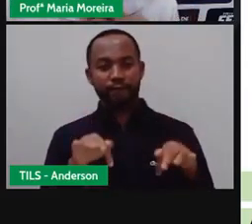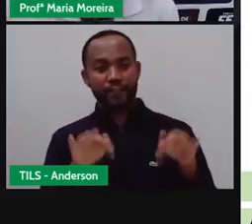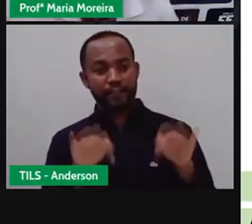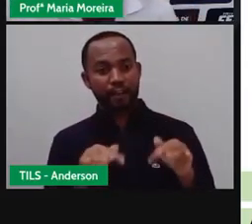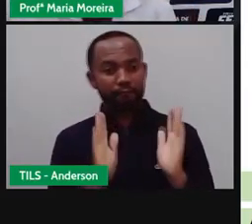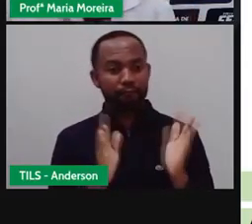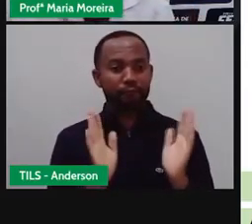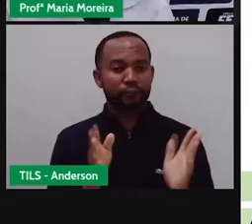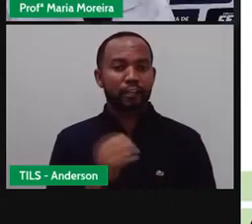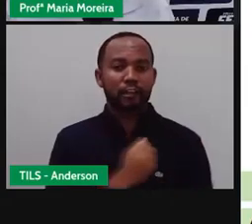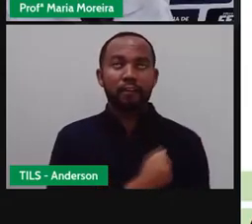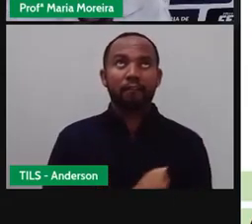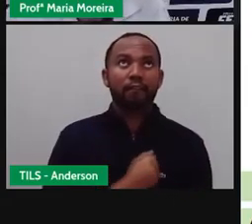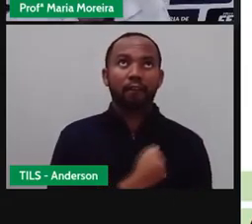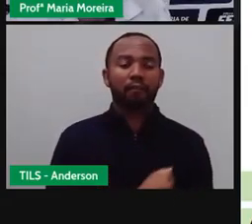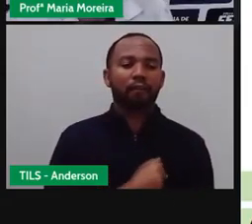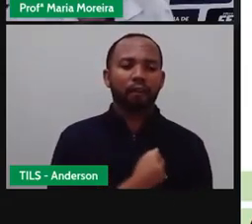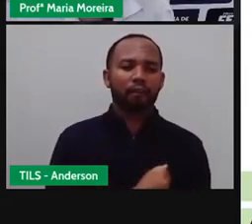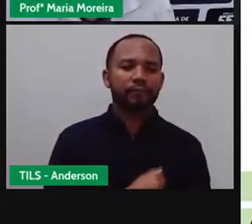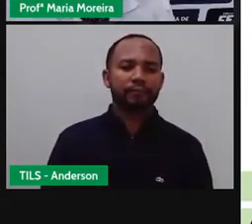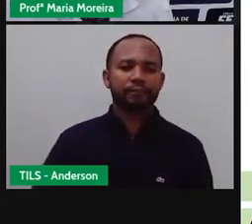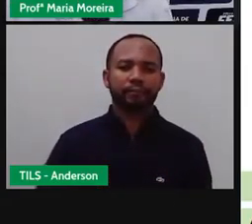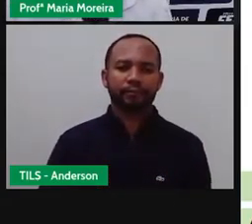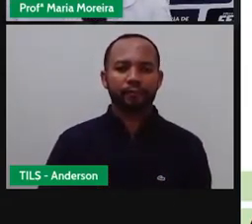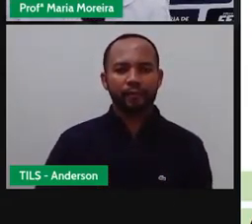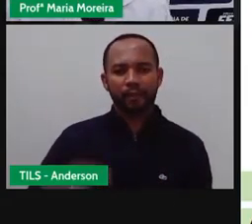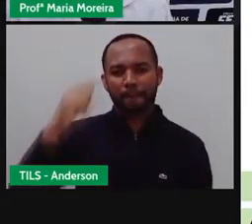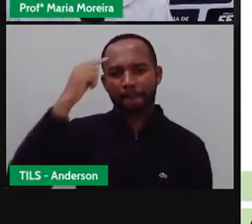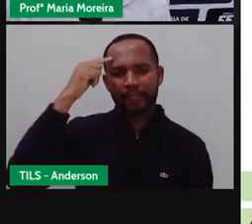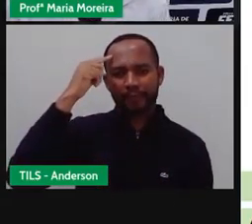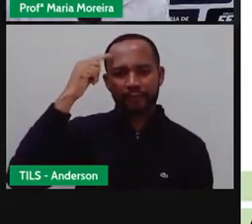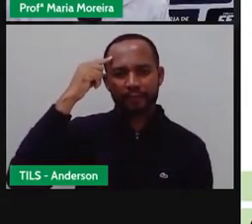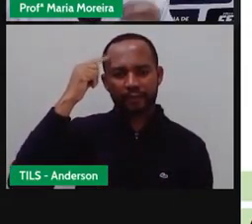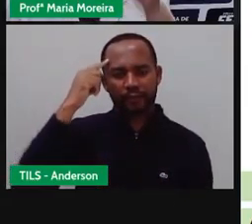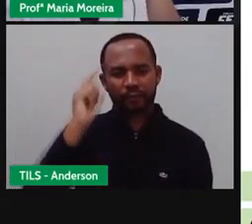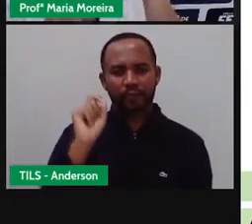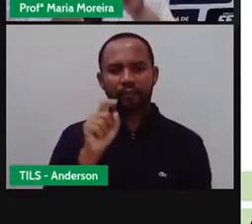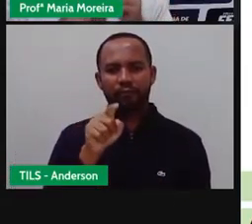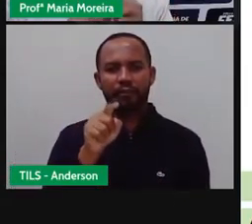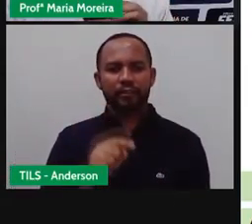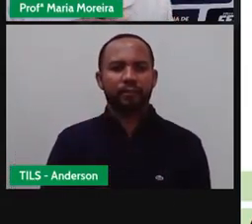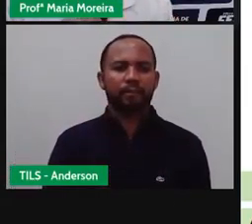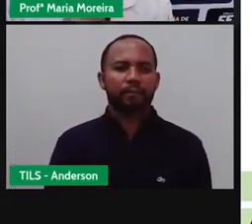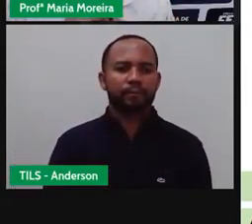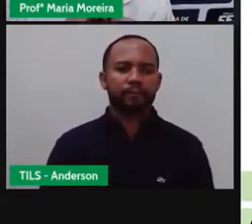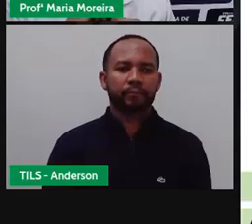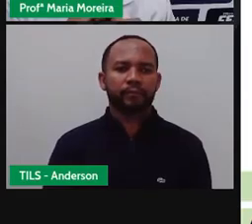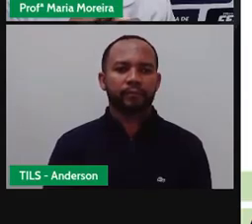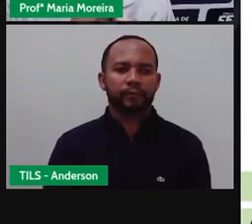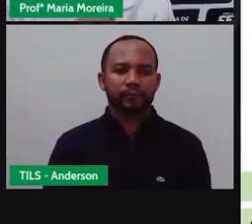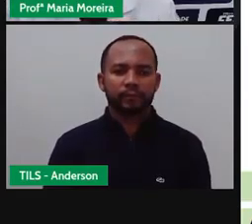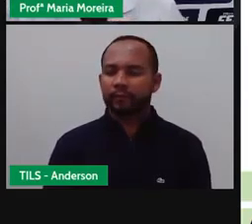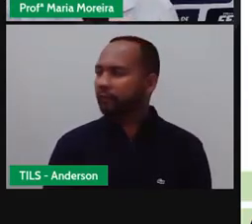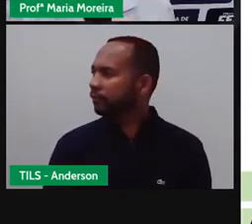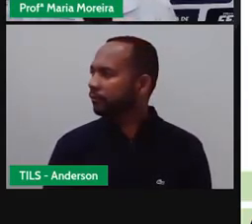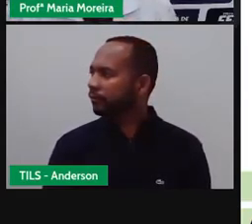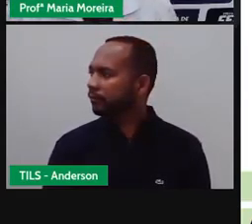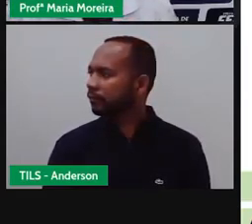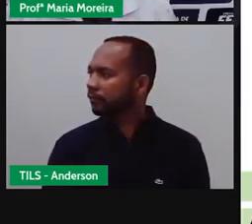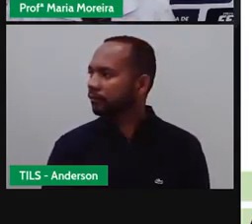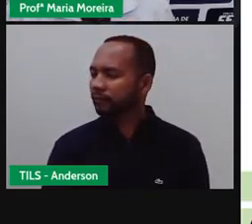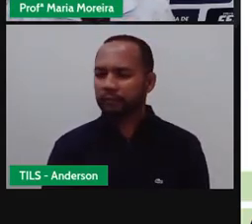aquela saudade, aquele aperto no peito aí, né? Pensando já em vocês, que eu tô empolgada que até o microfone é pra tinha tirado. Eu vou botar aqui de novo,